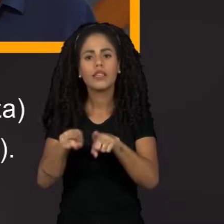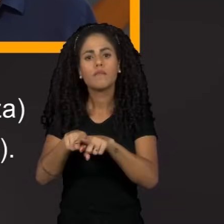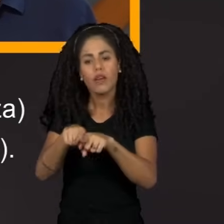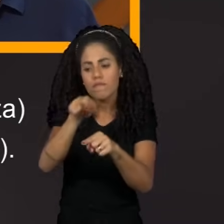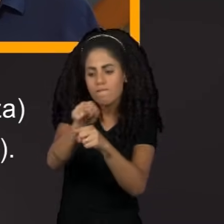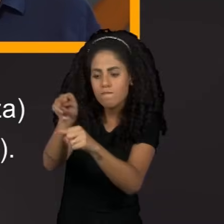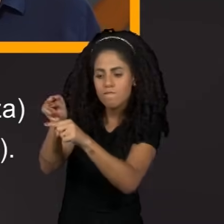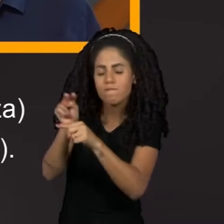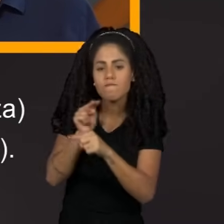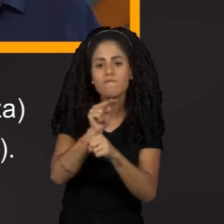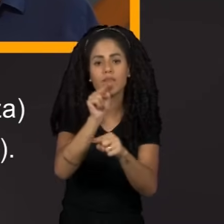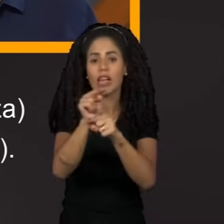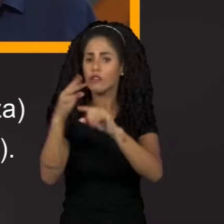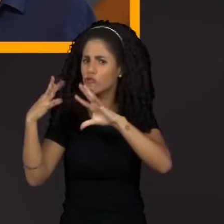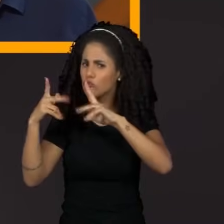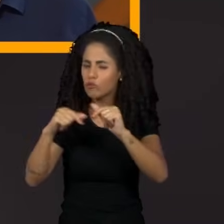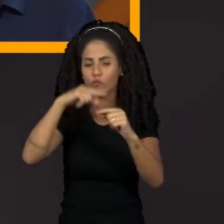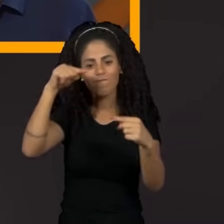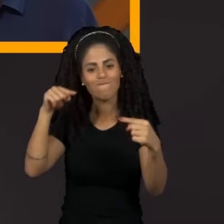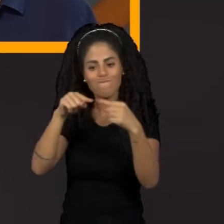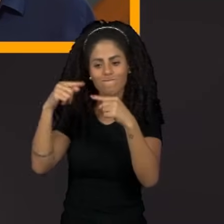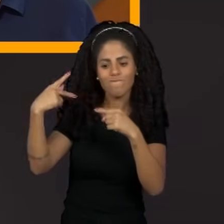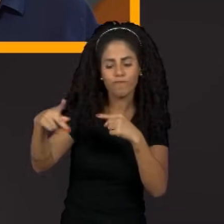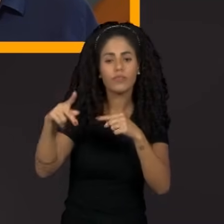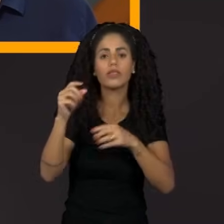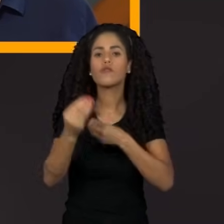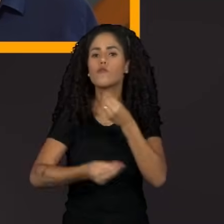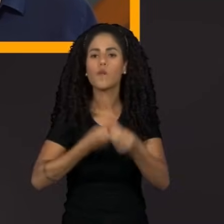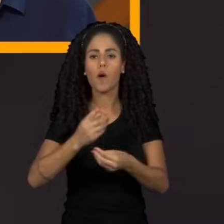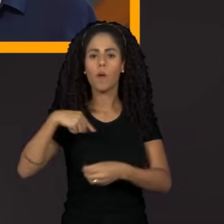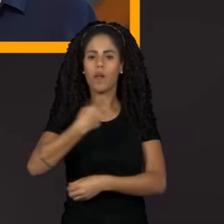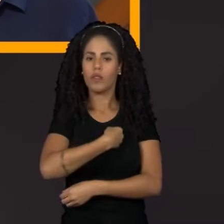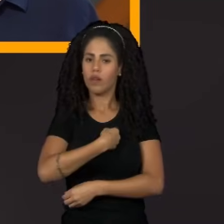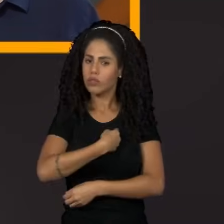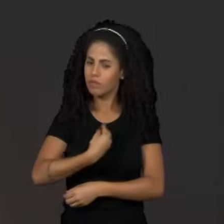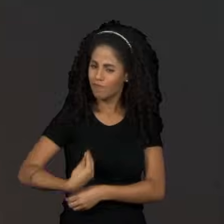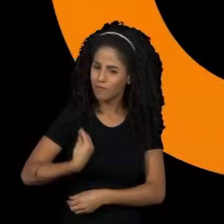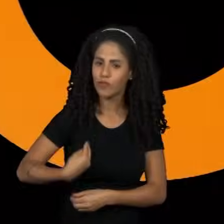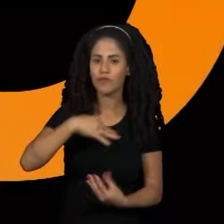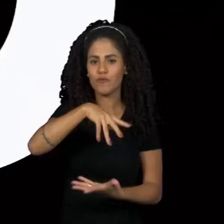mesmos princípios deles, a gente vive no paraíso.